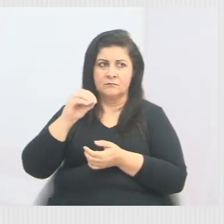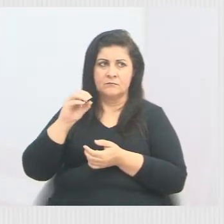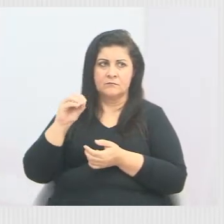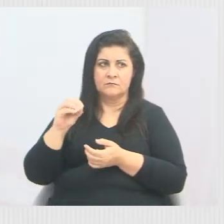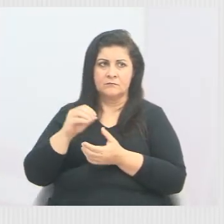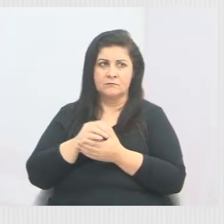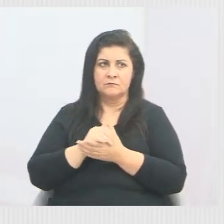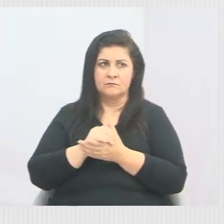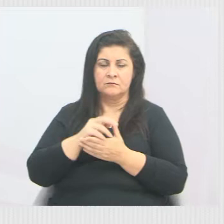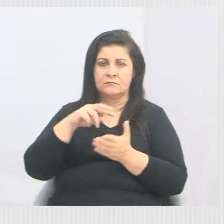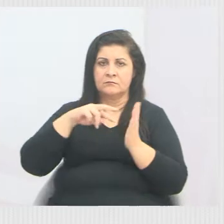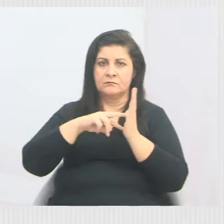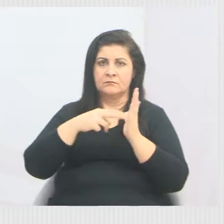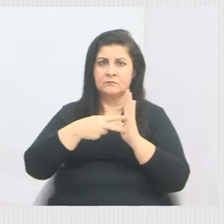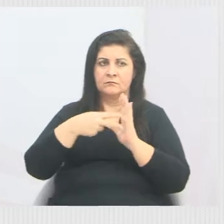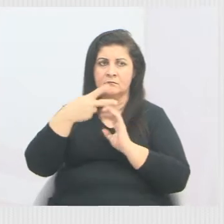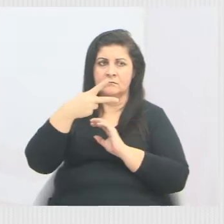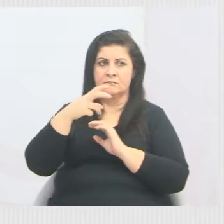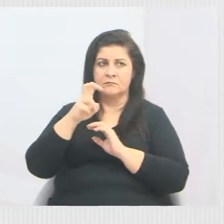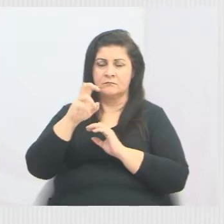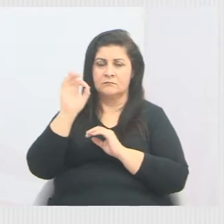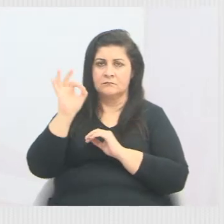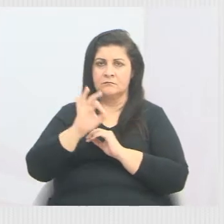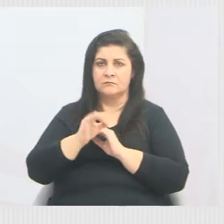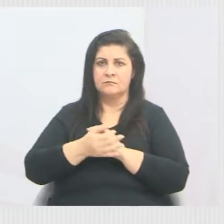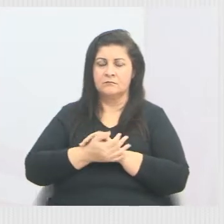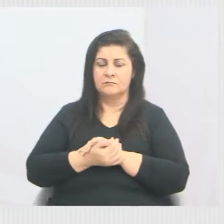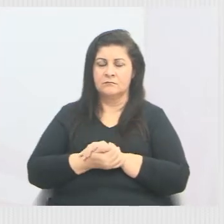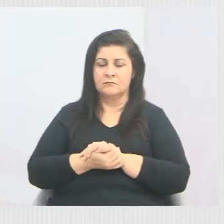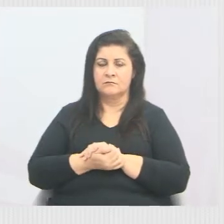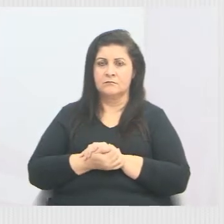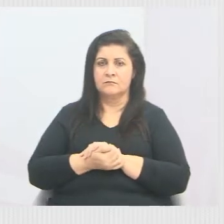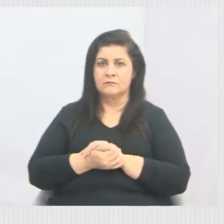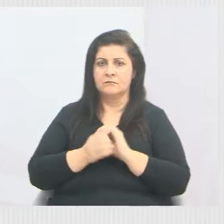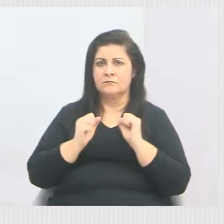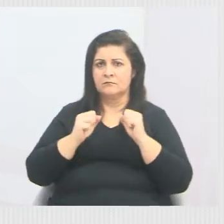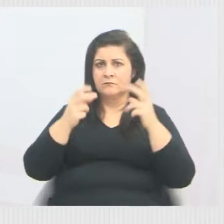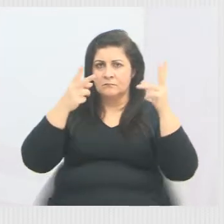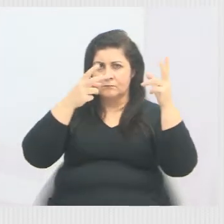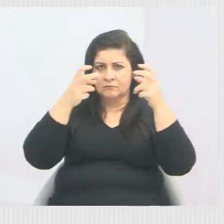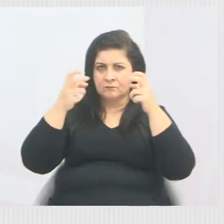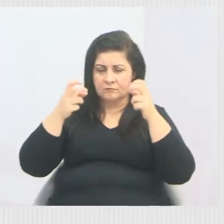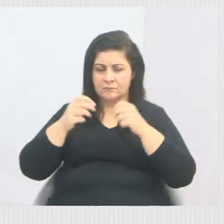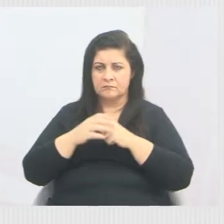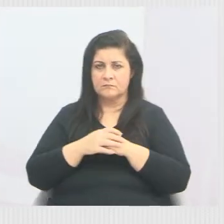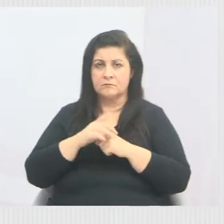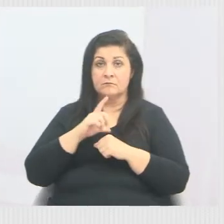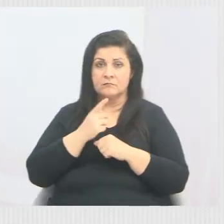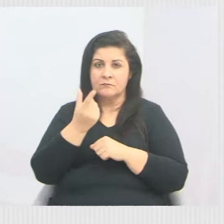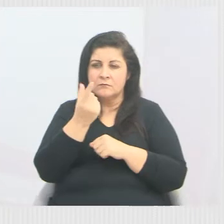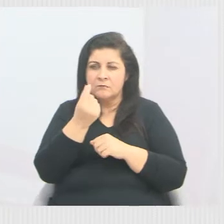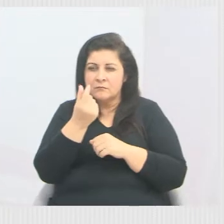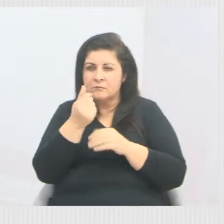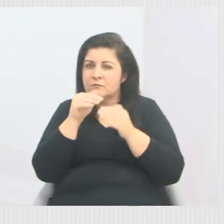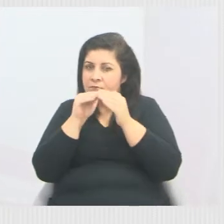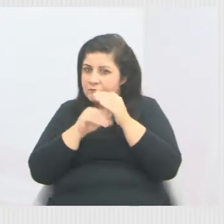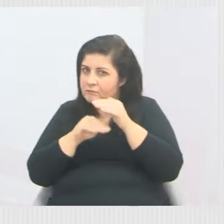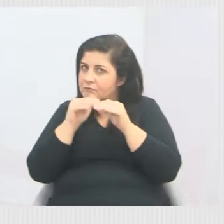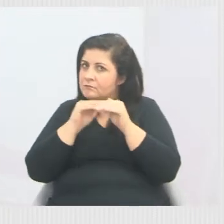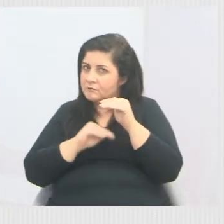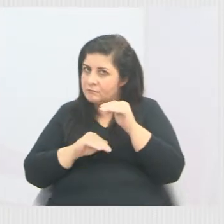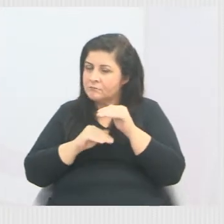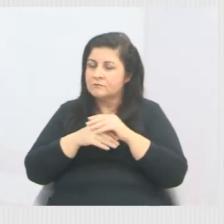25,28%, que é 6.700.000. Lembrando que, como vocês podem perceber, está tendo uma certa economia em todos os lugares,